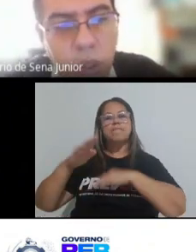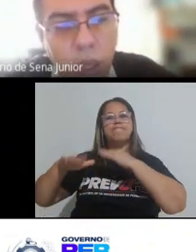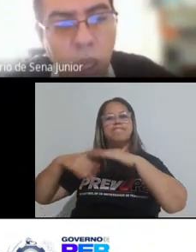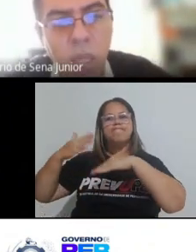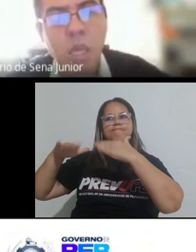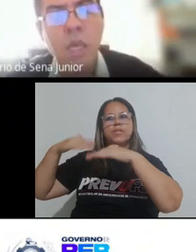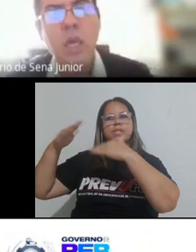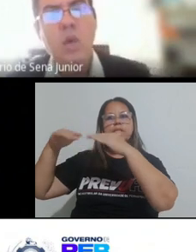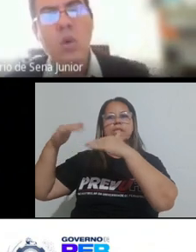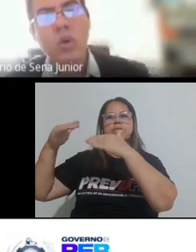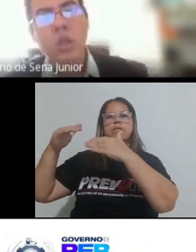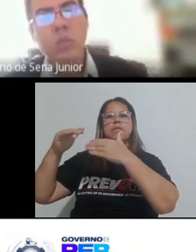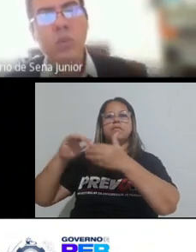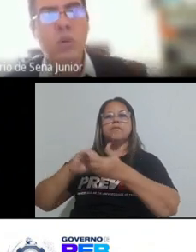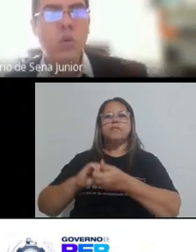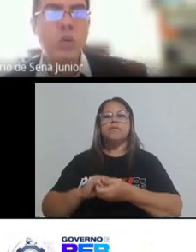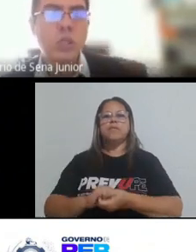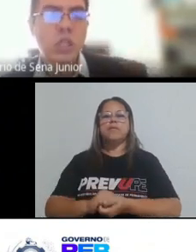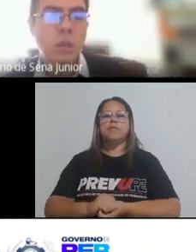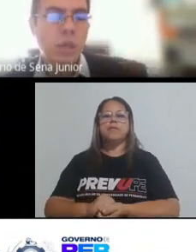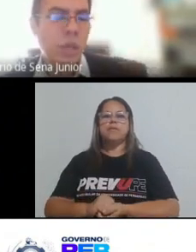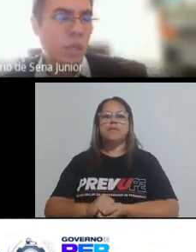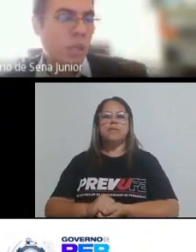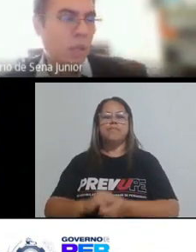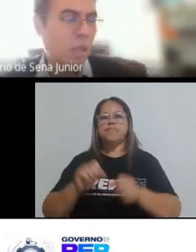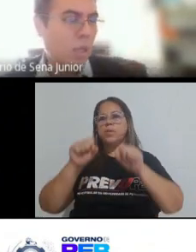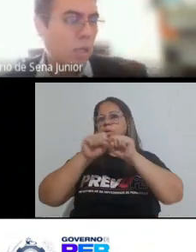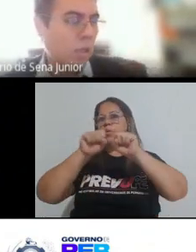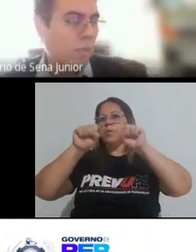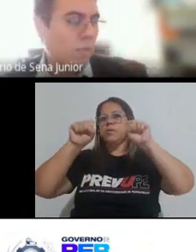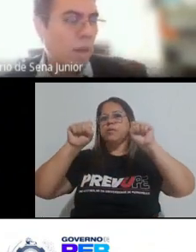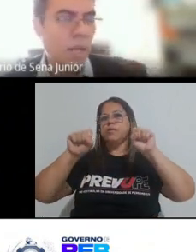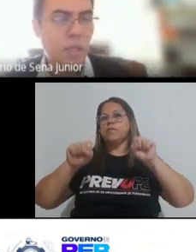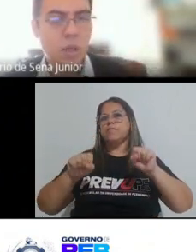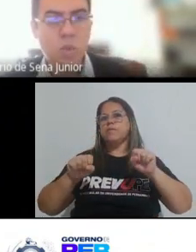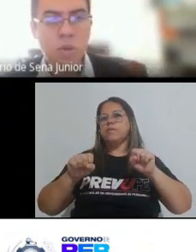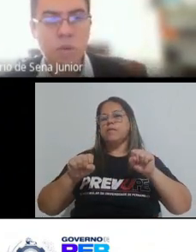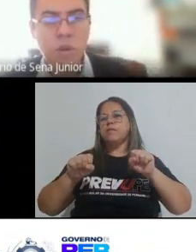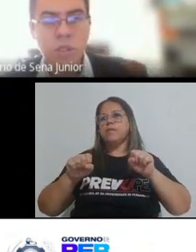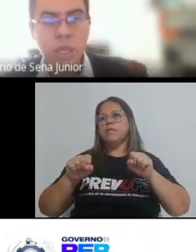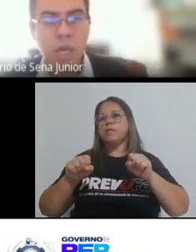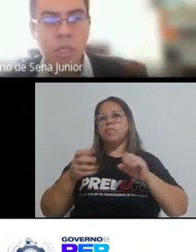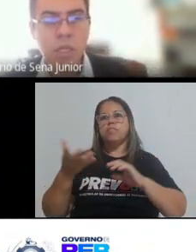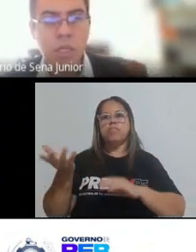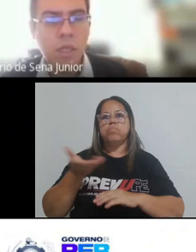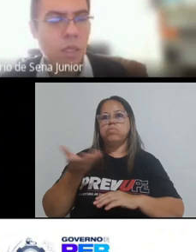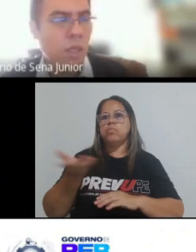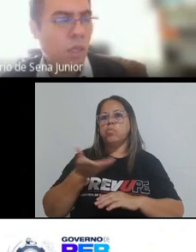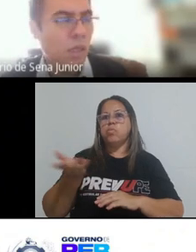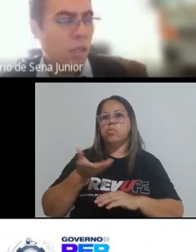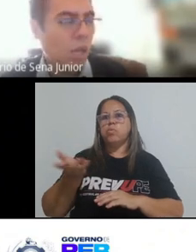o sistema ele parte com uma velocidade